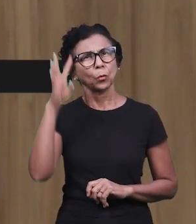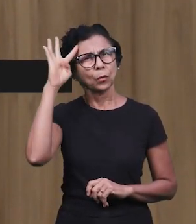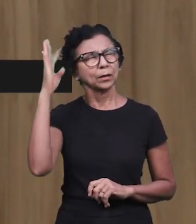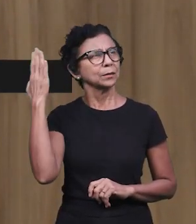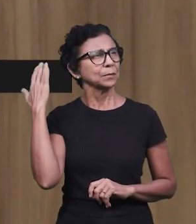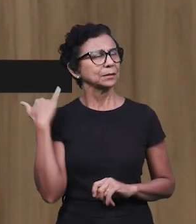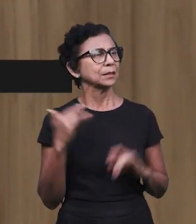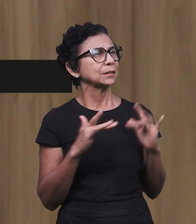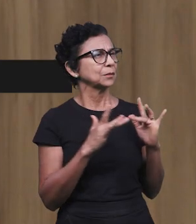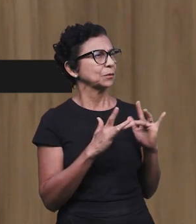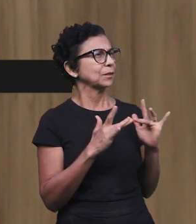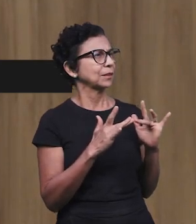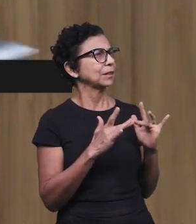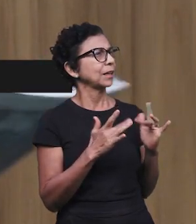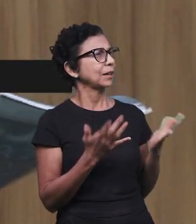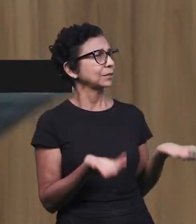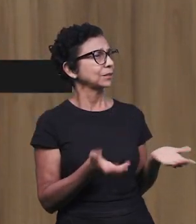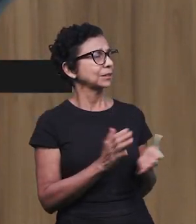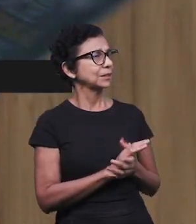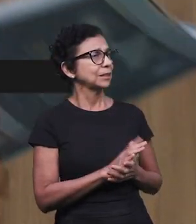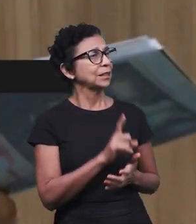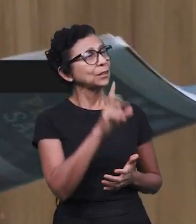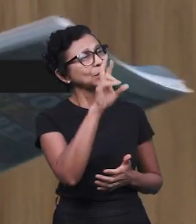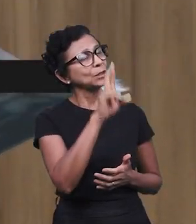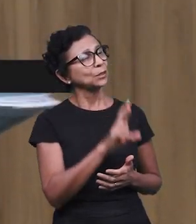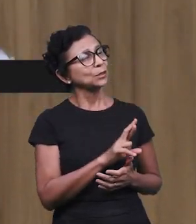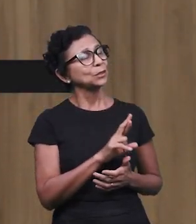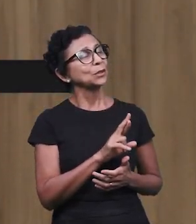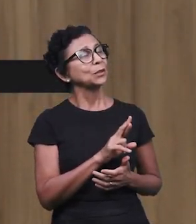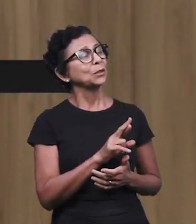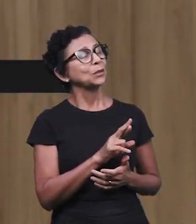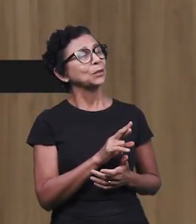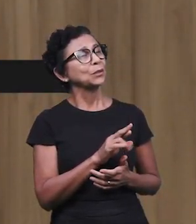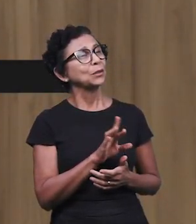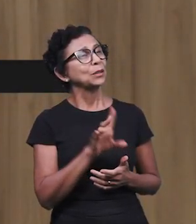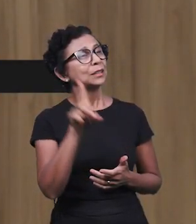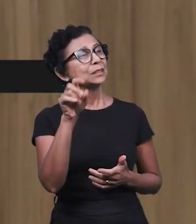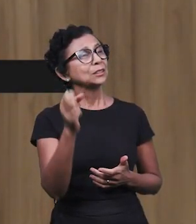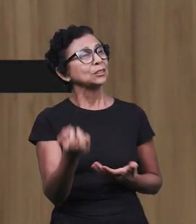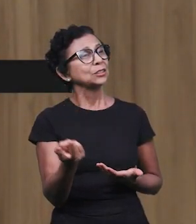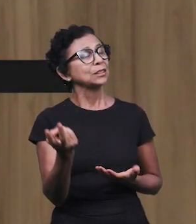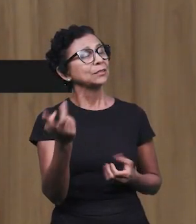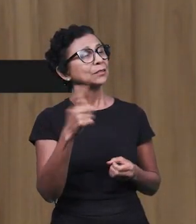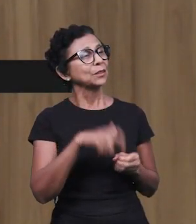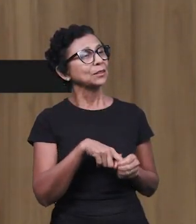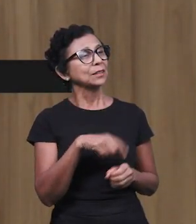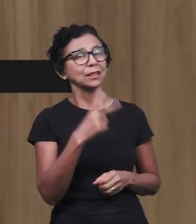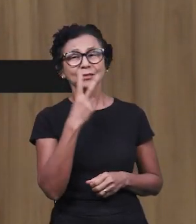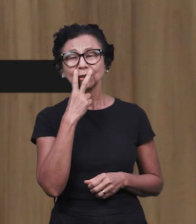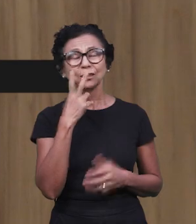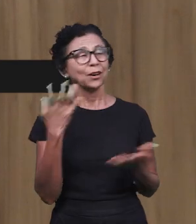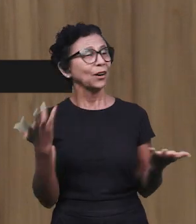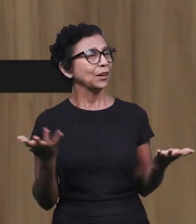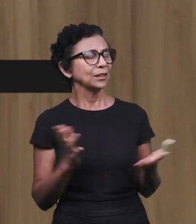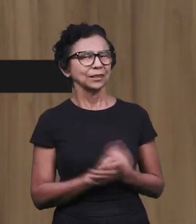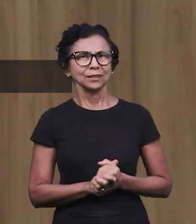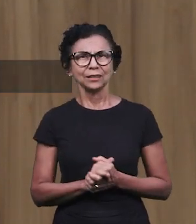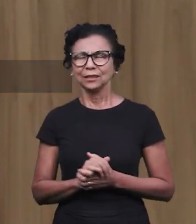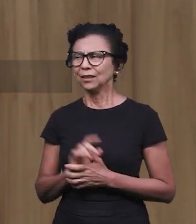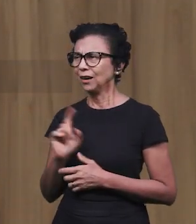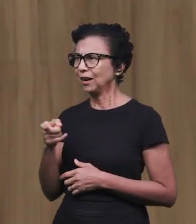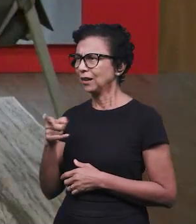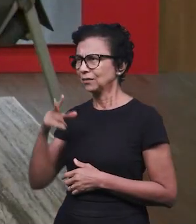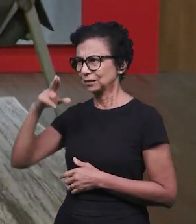quarta-feira, me parece, né? Então, doutora Ana, quando a senhora vem a Vitória para a gente gravar um outro programa, e ela falou assim, pô, você está com um espião